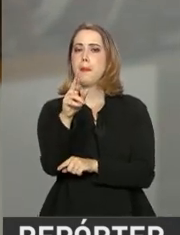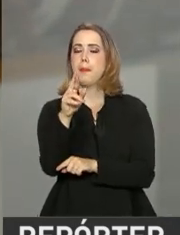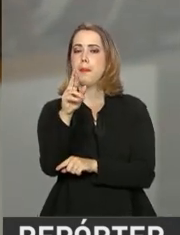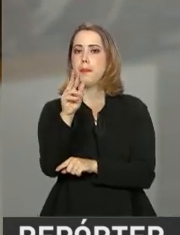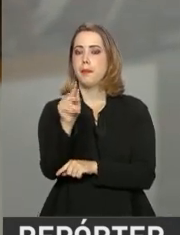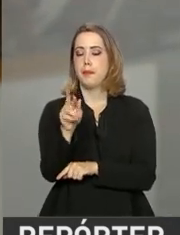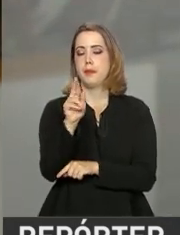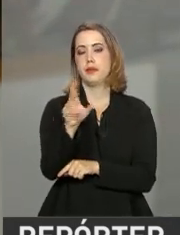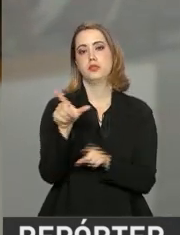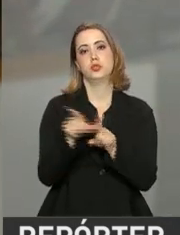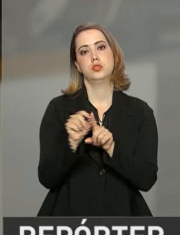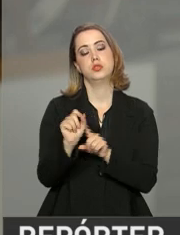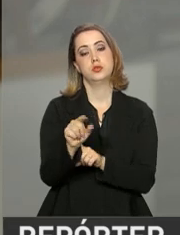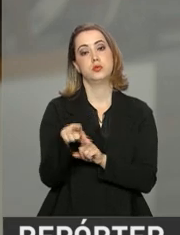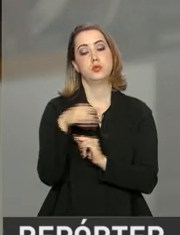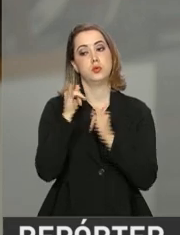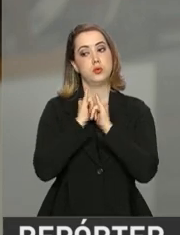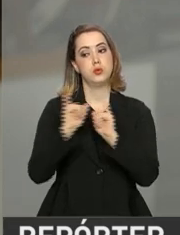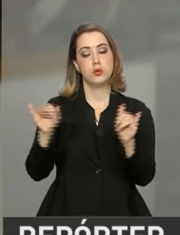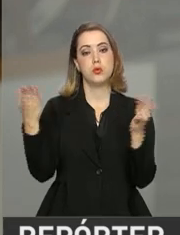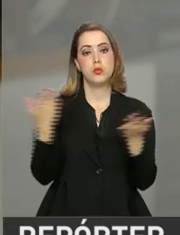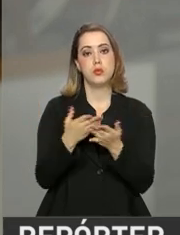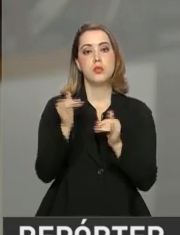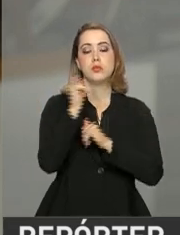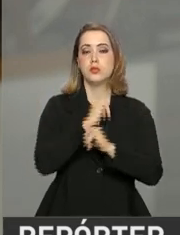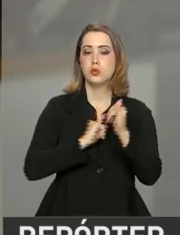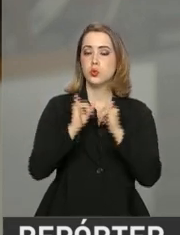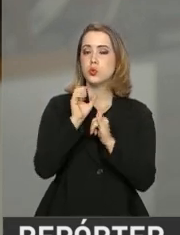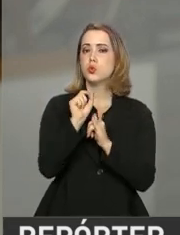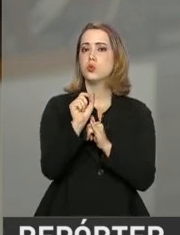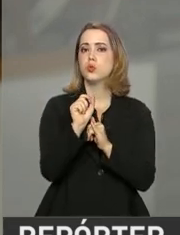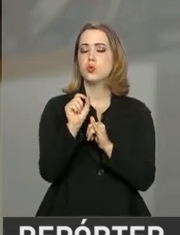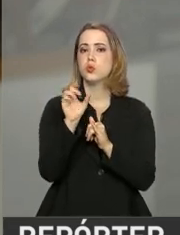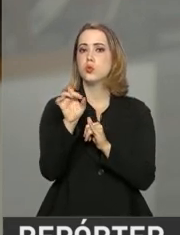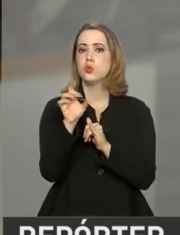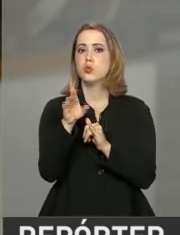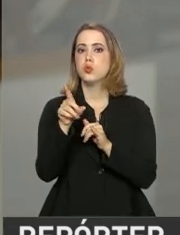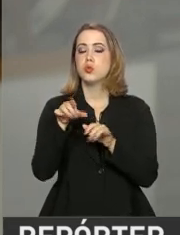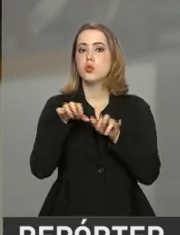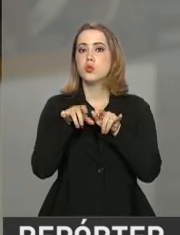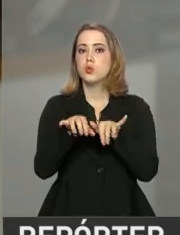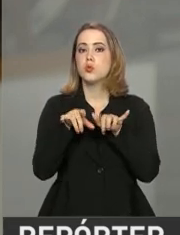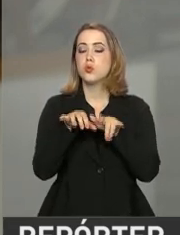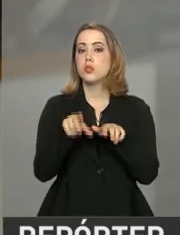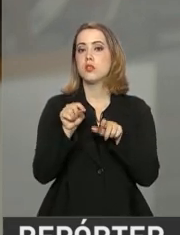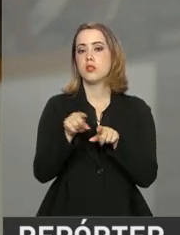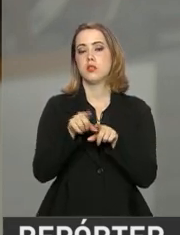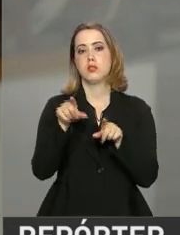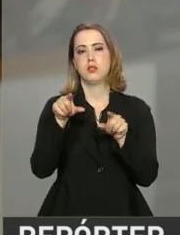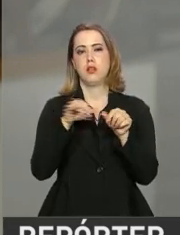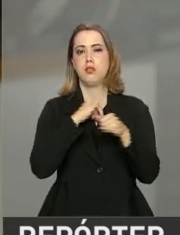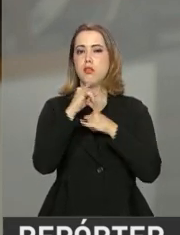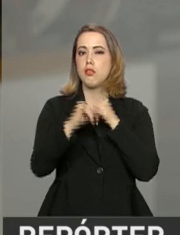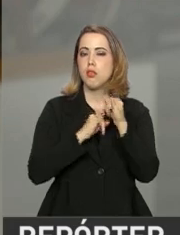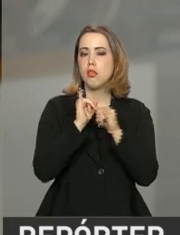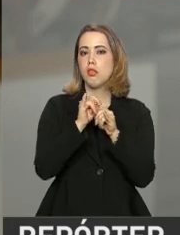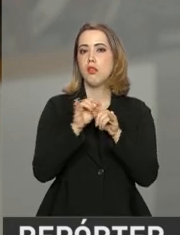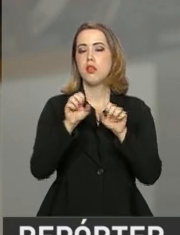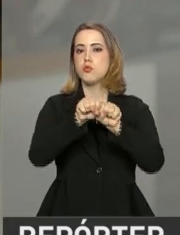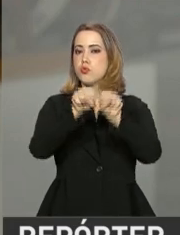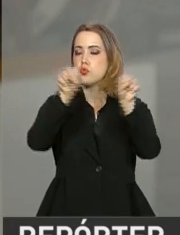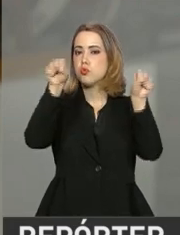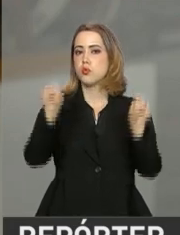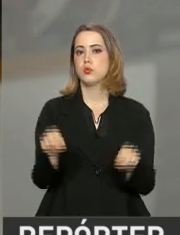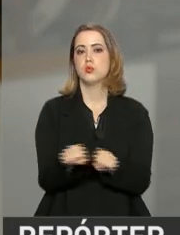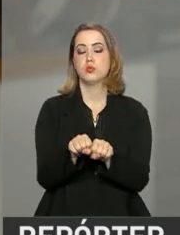Nacional a notificação está disponível exclusivamente no domicílio tributário eletrônico que é um sistema em que as